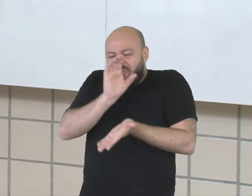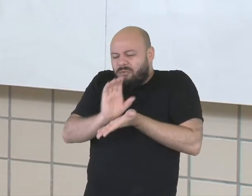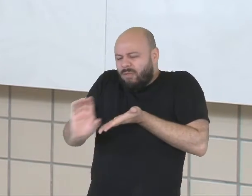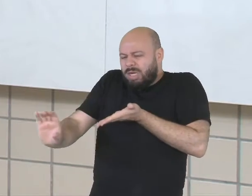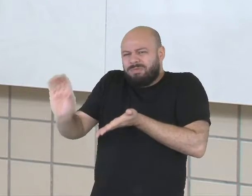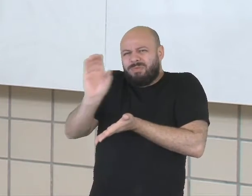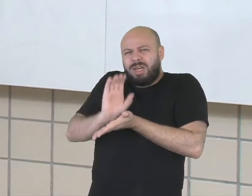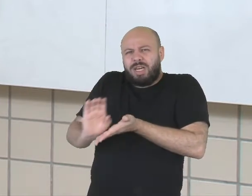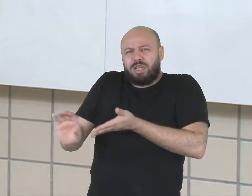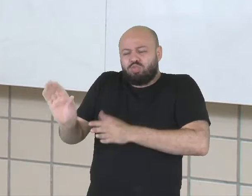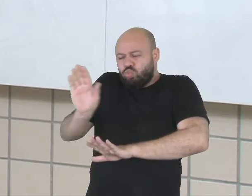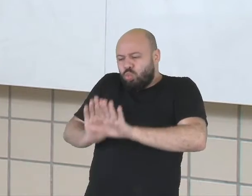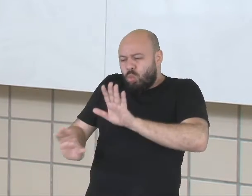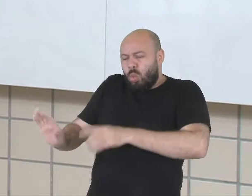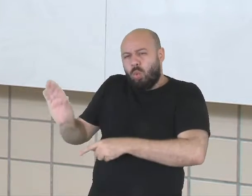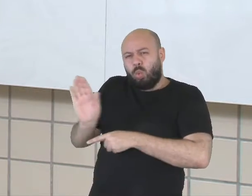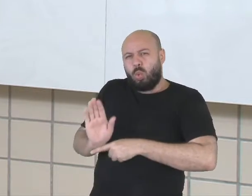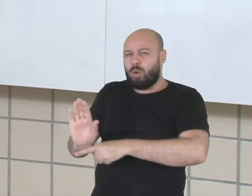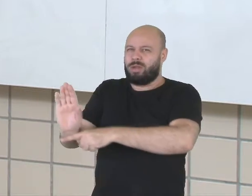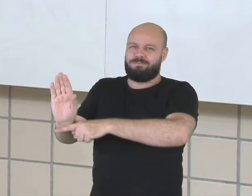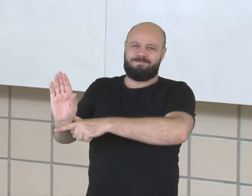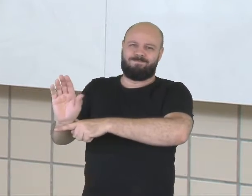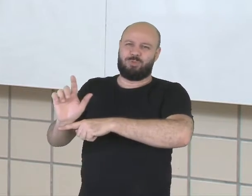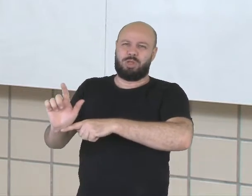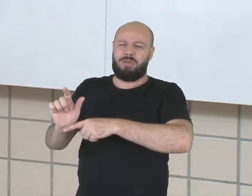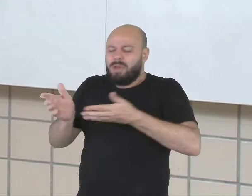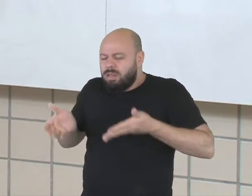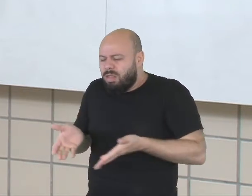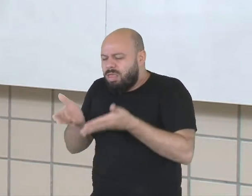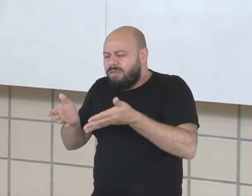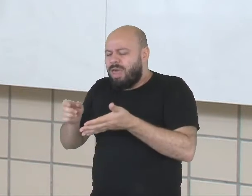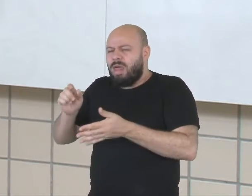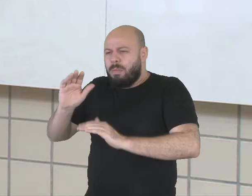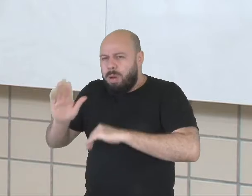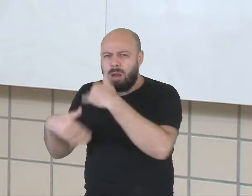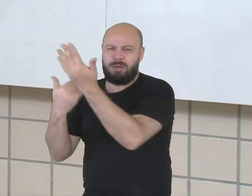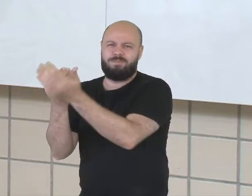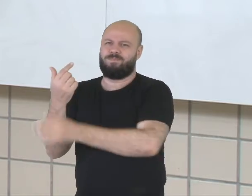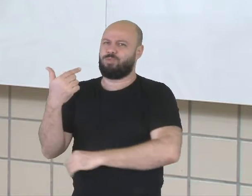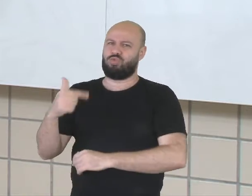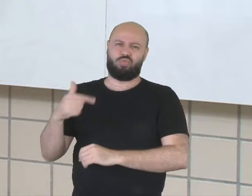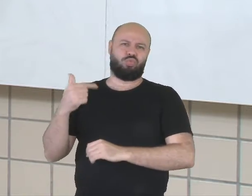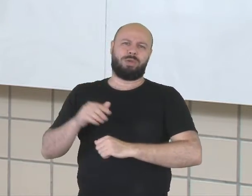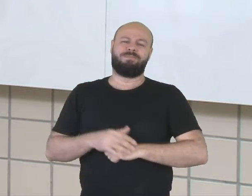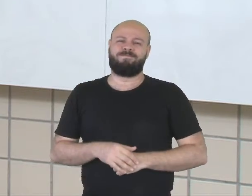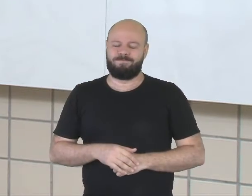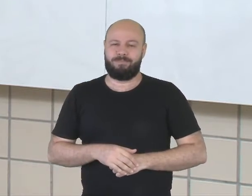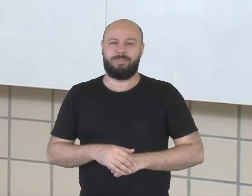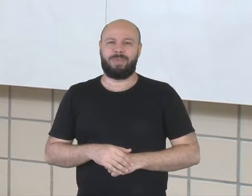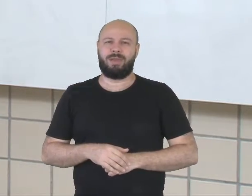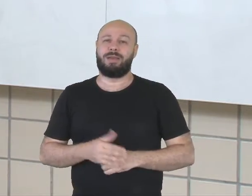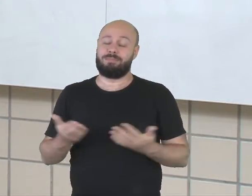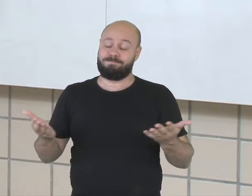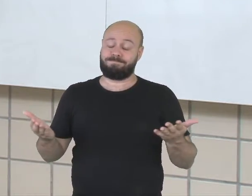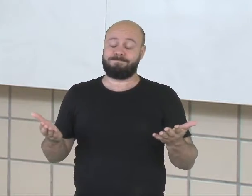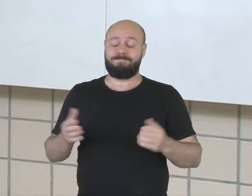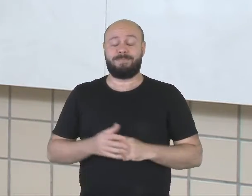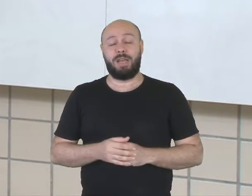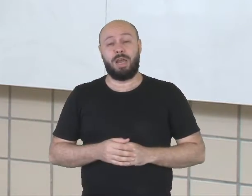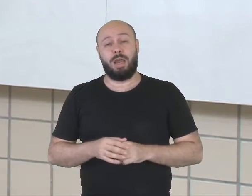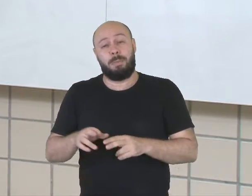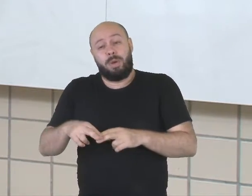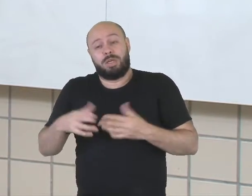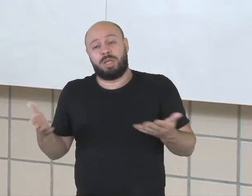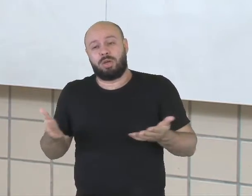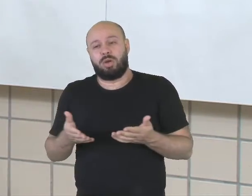um trabalho, não houve um incentivo para um desenvolvimento humano nesse local. E por último,